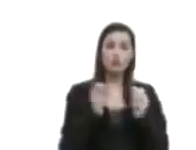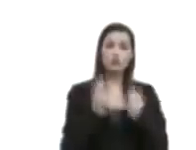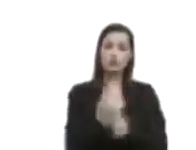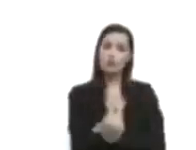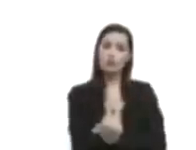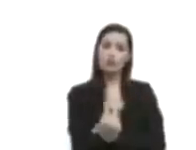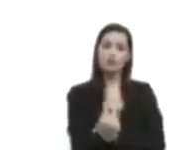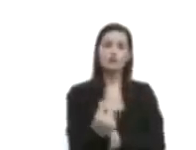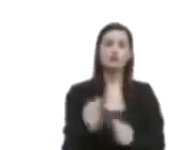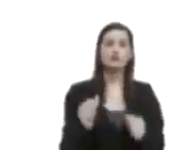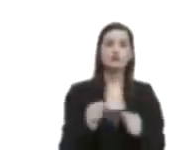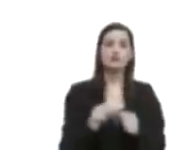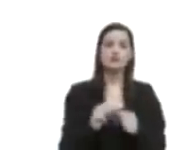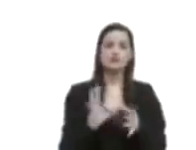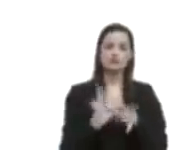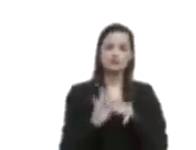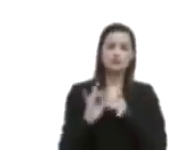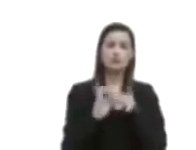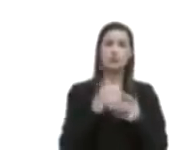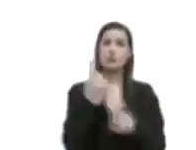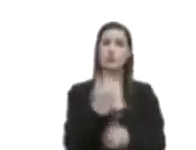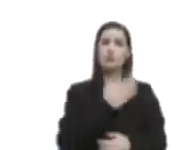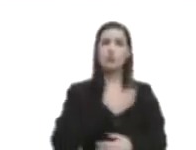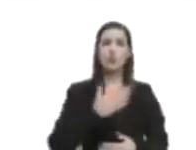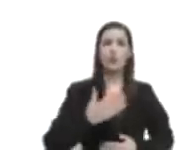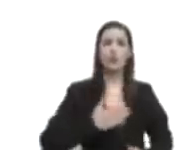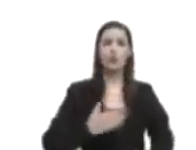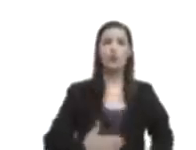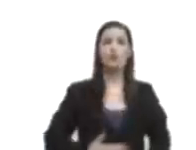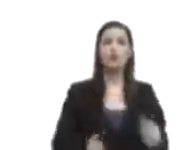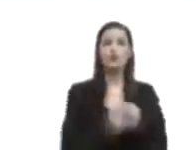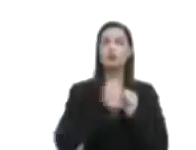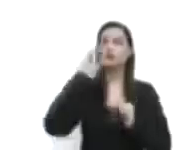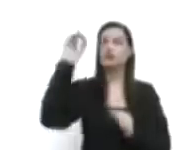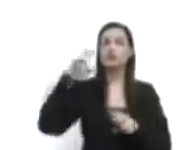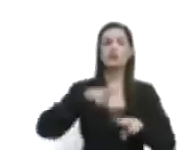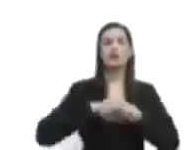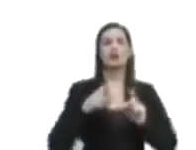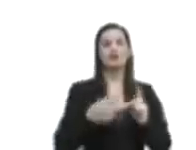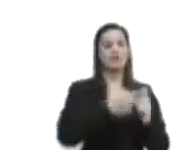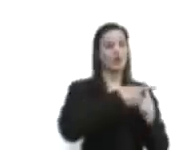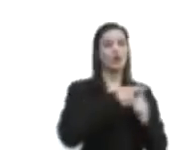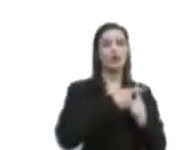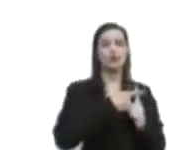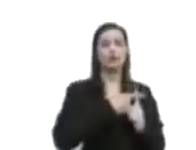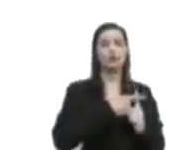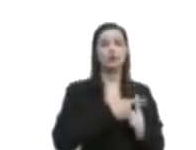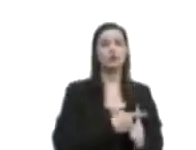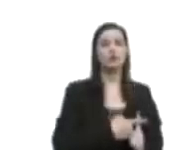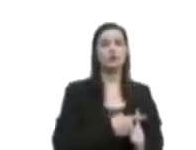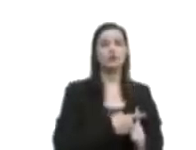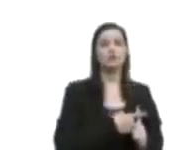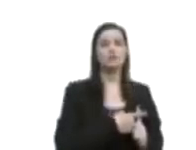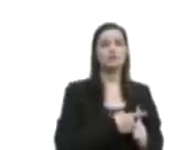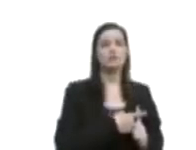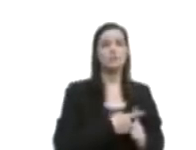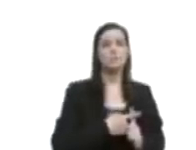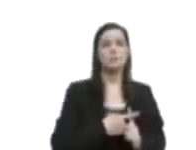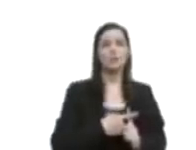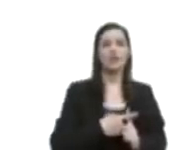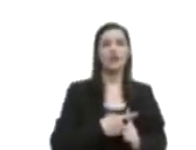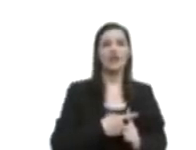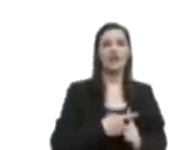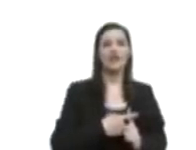reconciliasse ambos em um só corpo com Deus, por intermédio da cruz, destruindo por ela a inimizade, e vindo,